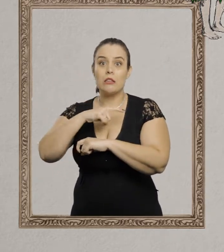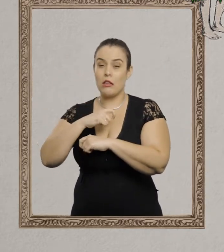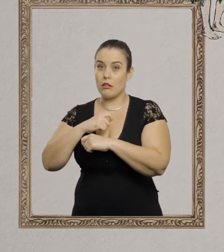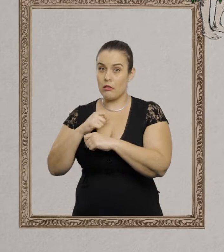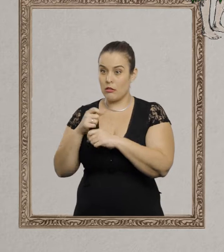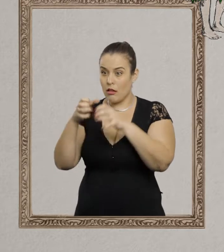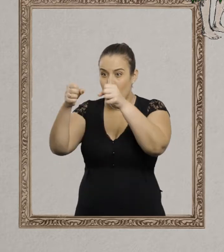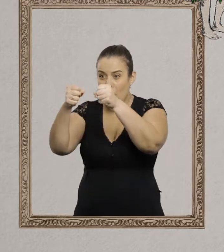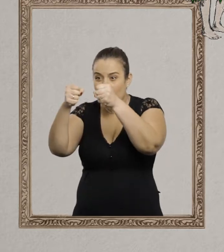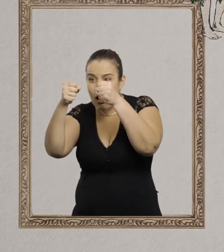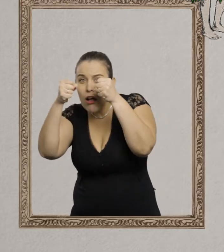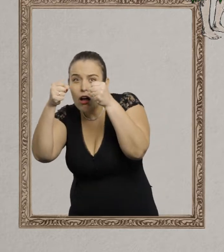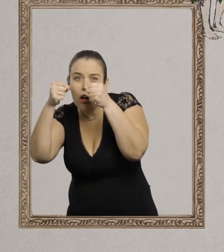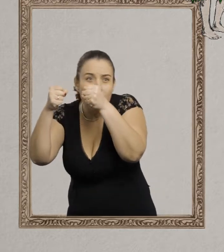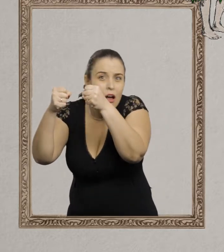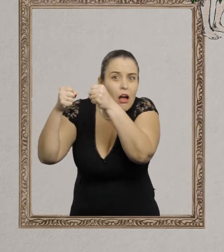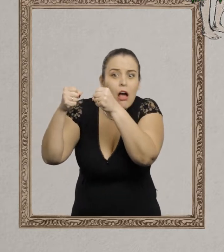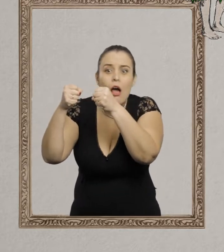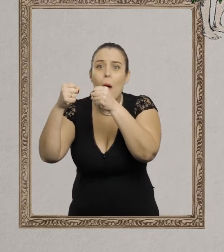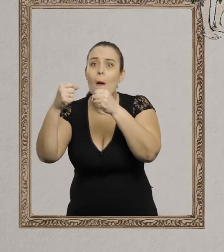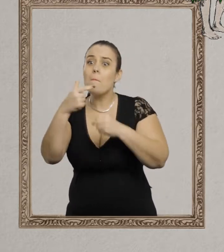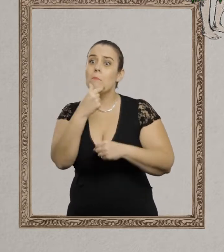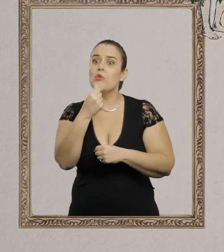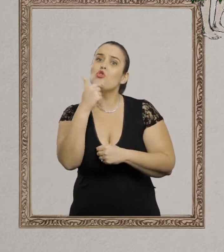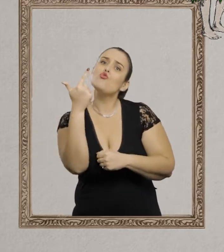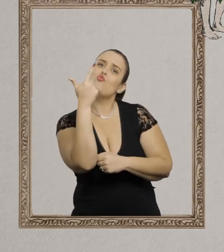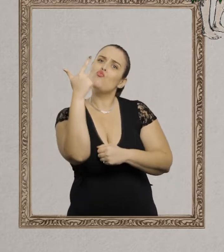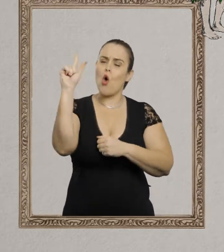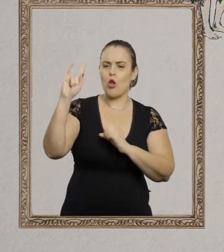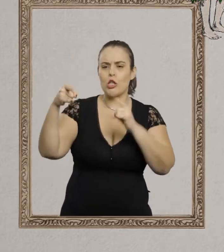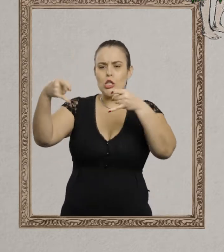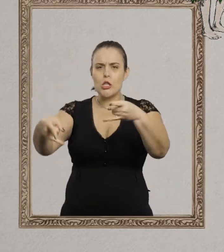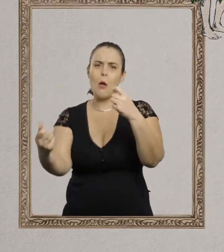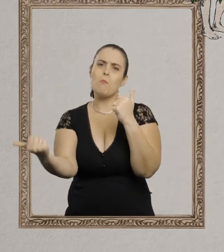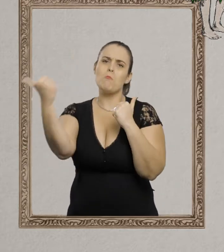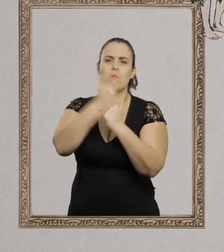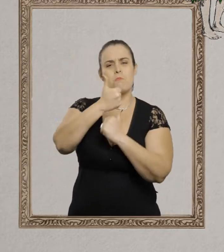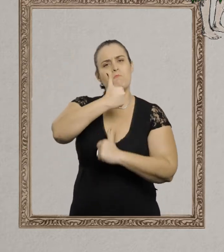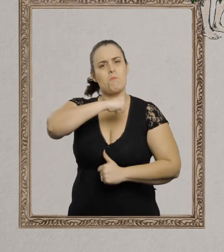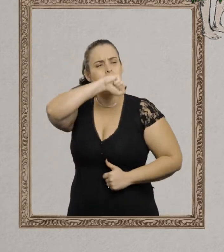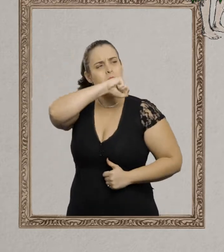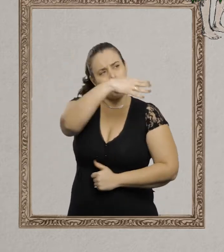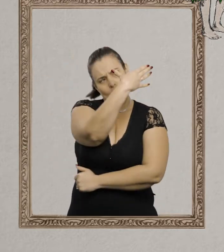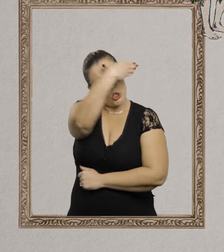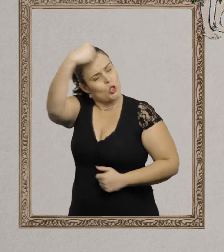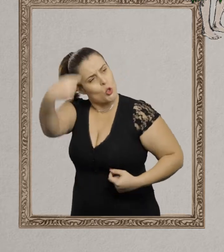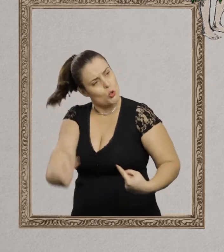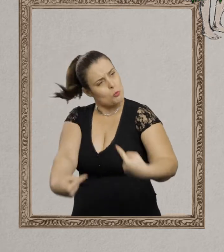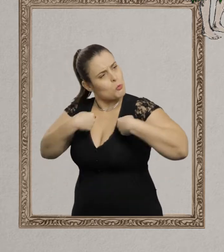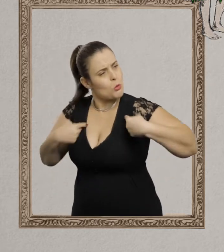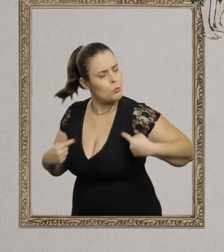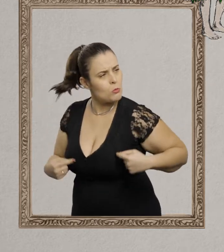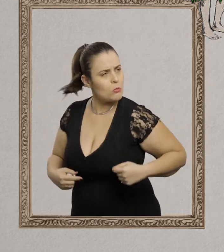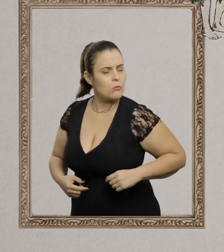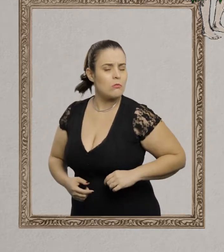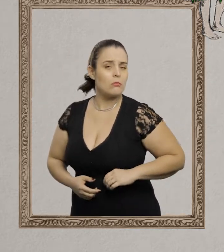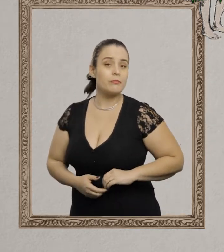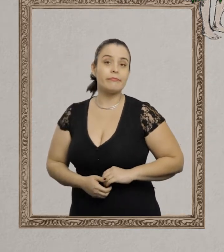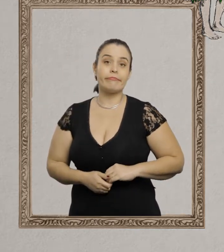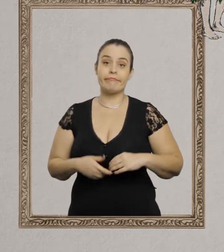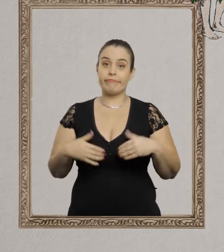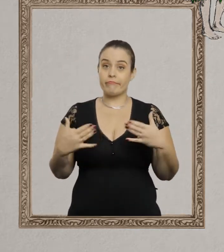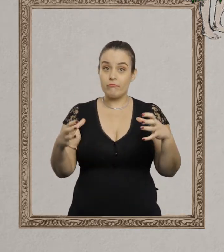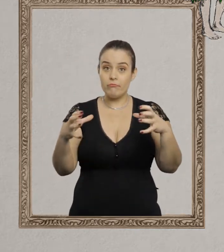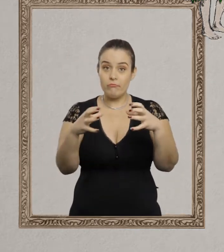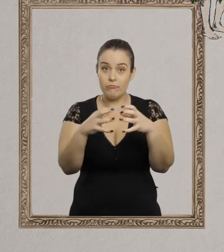na janela. E tinha outro menininho dormindo na minha cama. Minha mãe tinha se esquecido de mim." Os